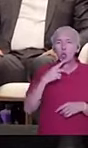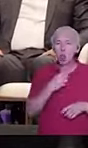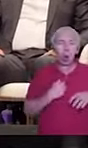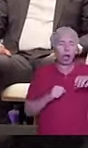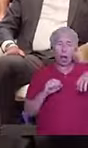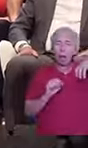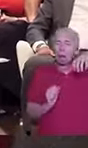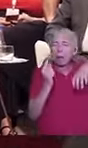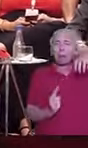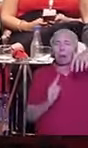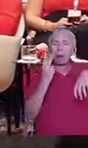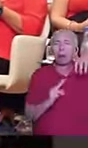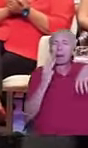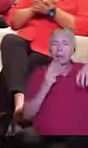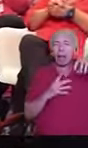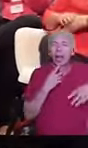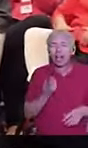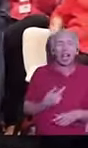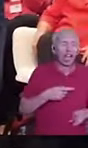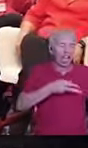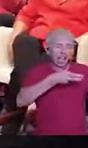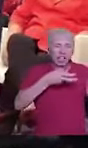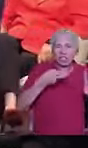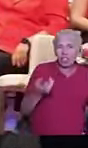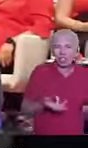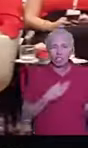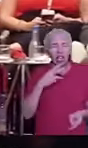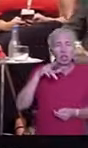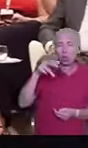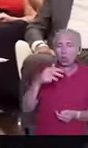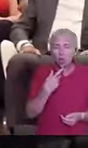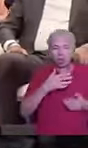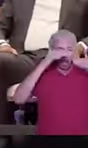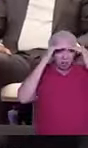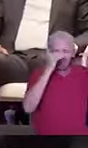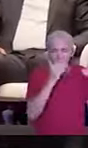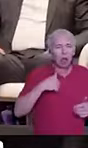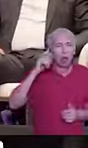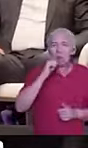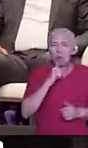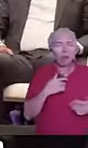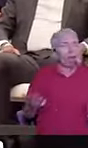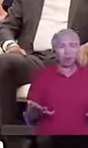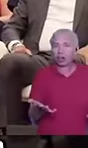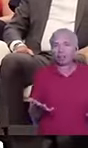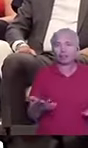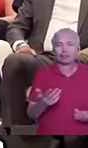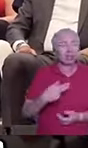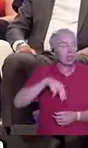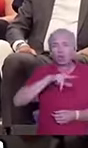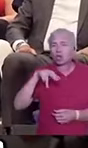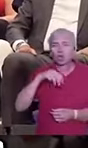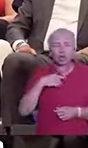se tratou indígena como está sendo tratado. Nunca se respeitou tantas mulheres como agora. Nunca se respeitou